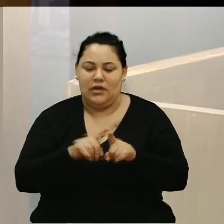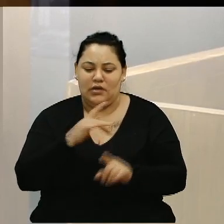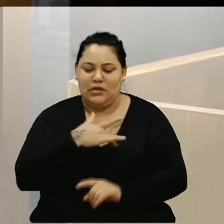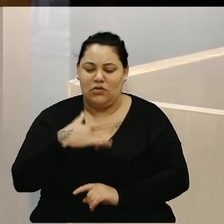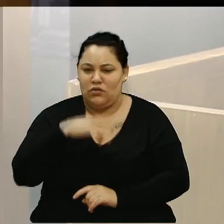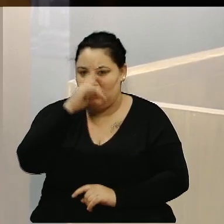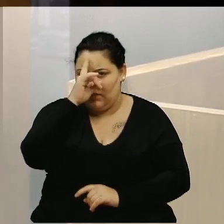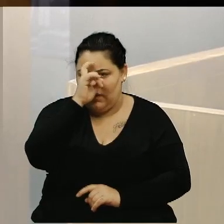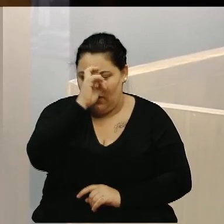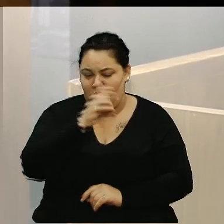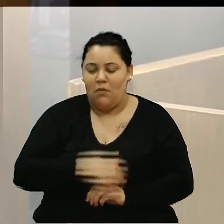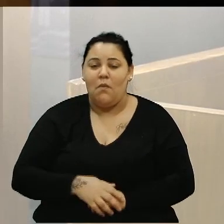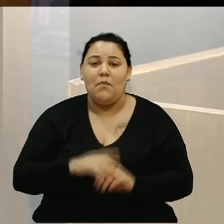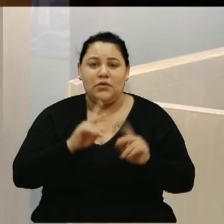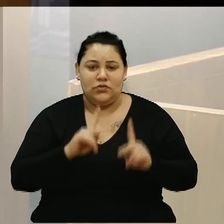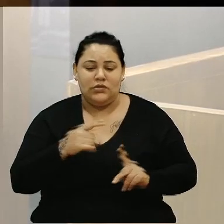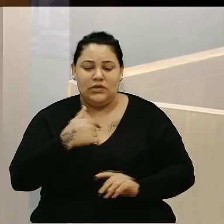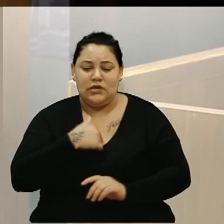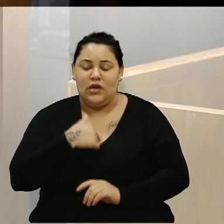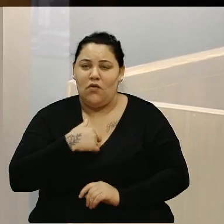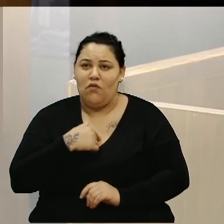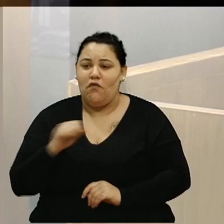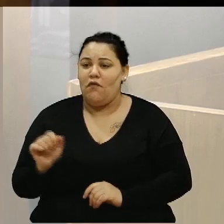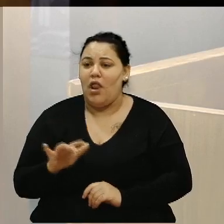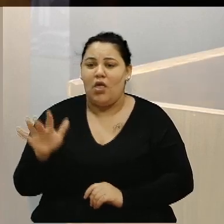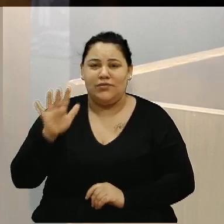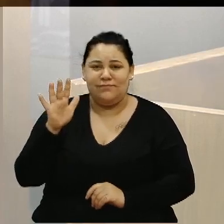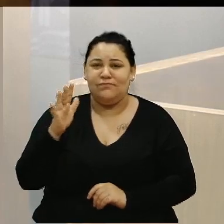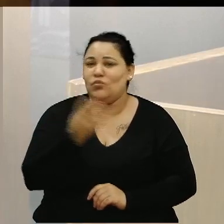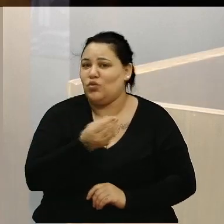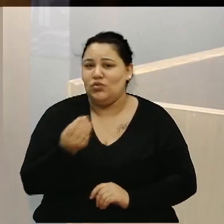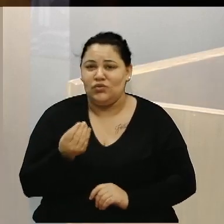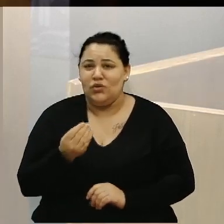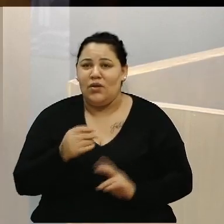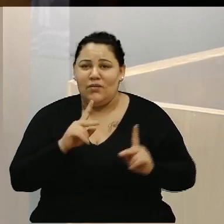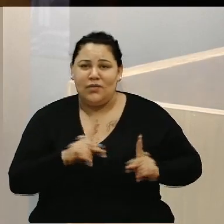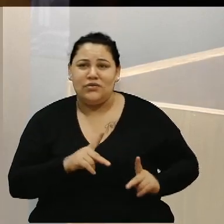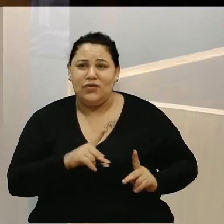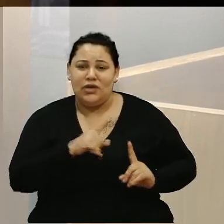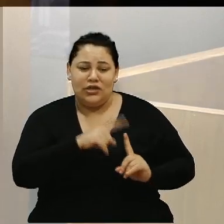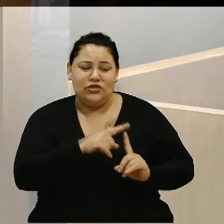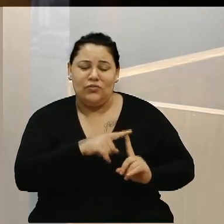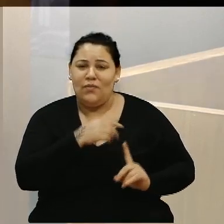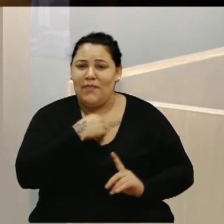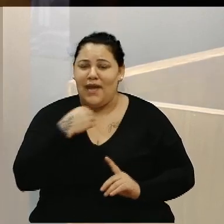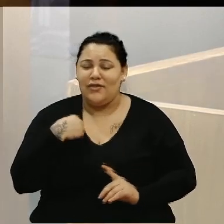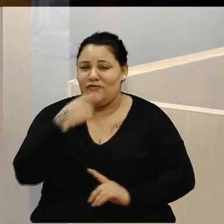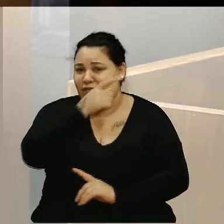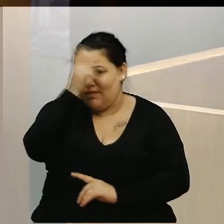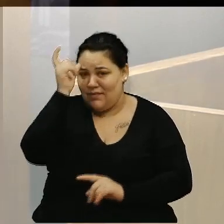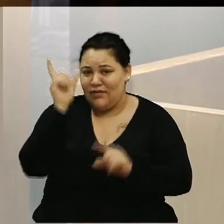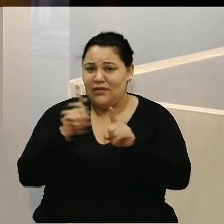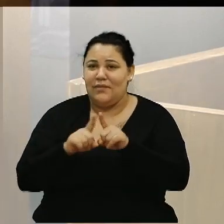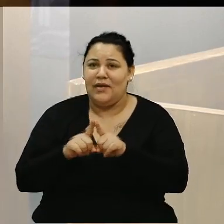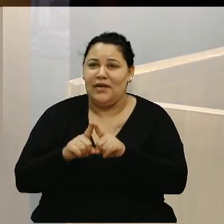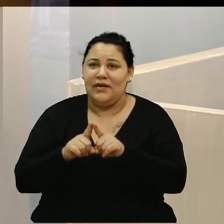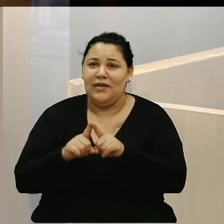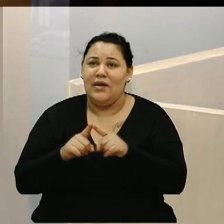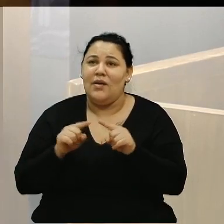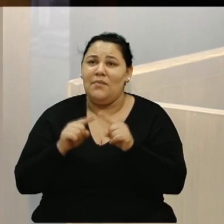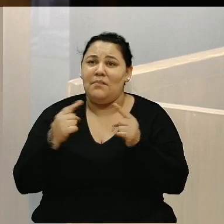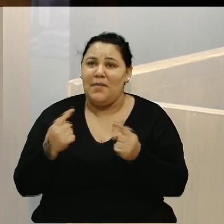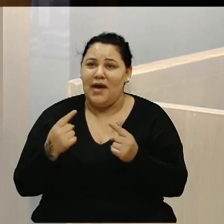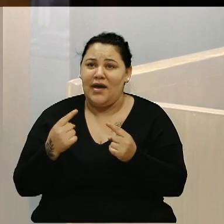são pessoas que eu valorizo muito. São aquelas pessoas que são tipo os nossos médicos, nossos enfermeiros, mas que batem perna nas ruas da